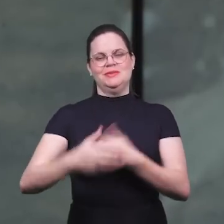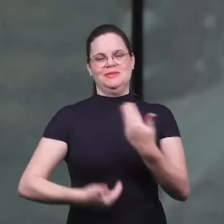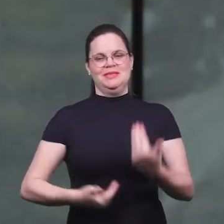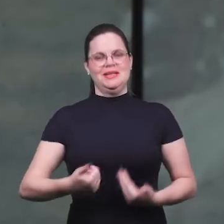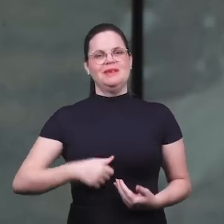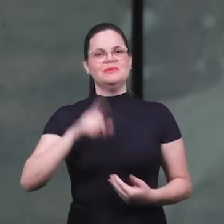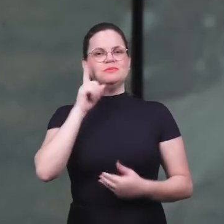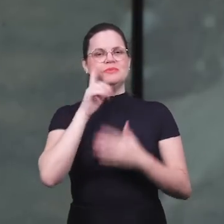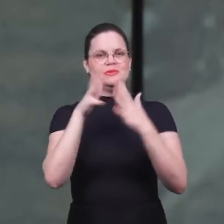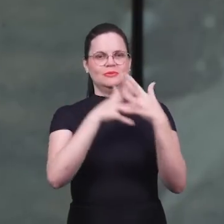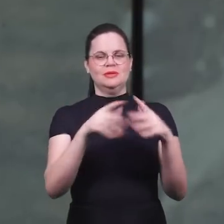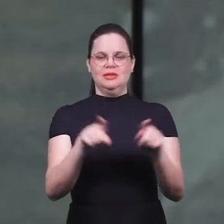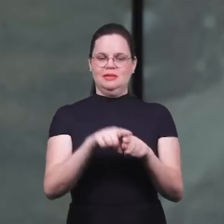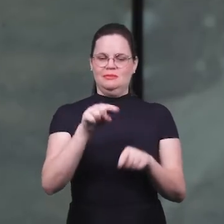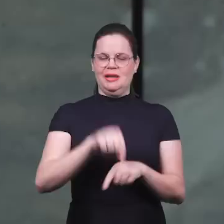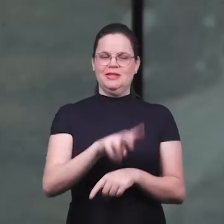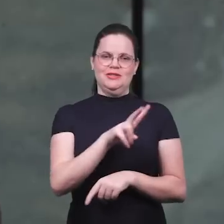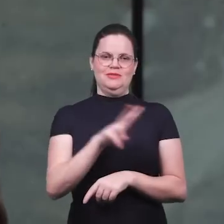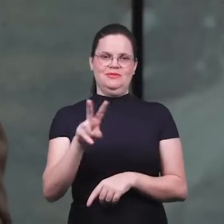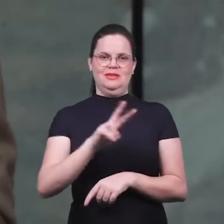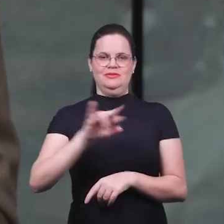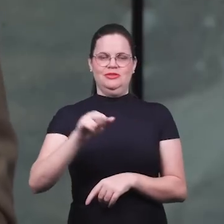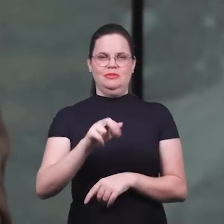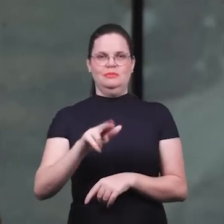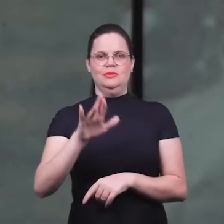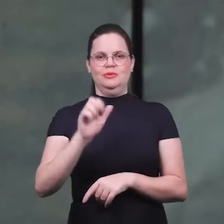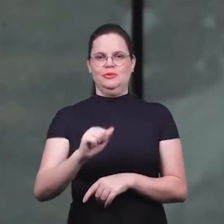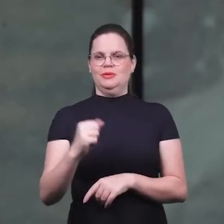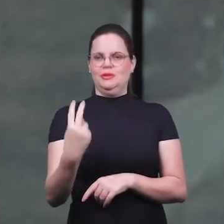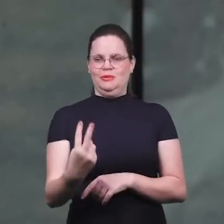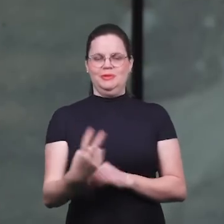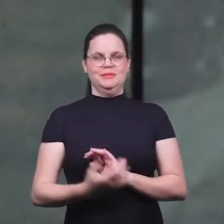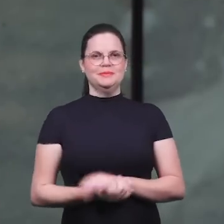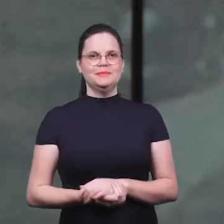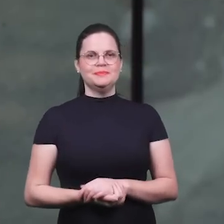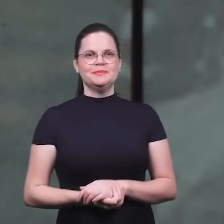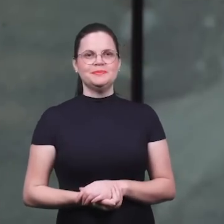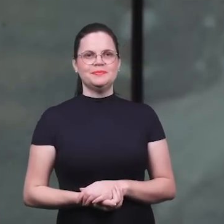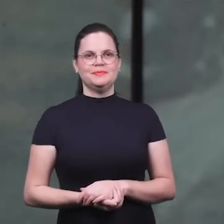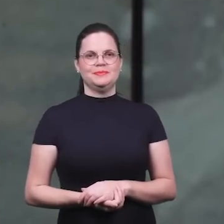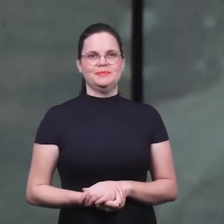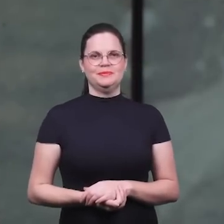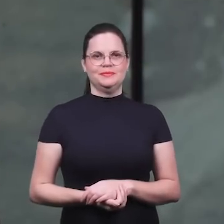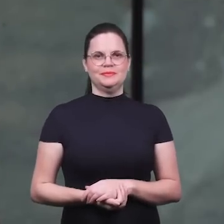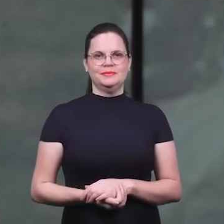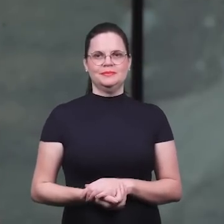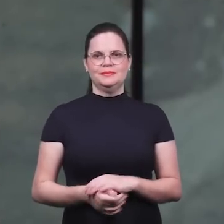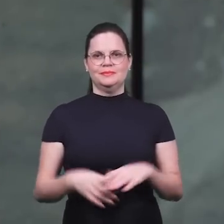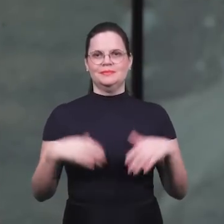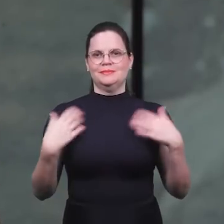abraço para os irmãos aqui de Jaburuna 2, em Vila Velha, querida igreja de Jaburuna 2. Bom,